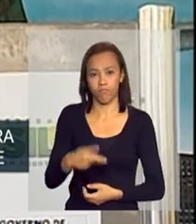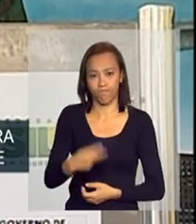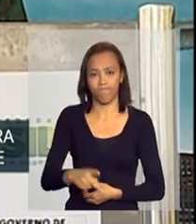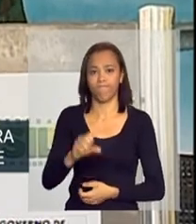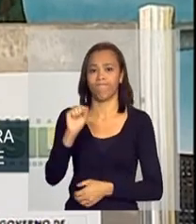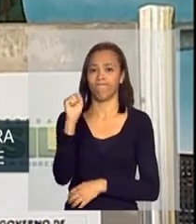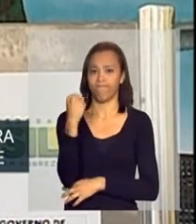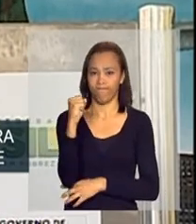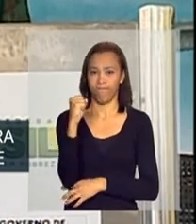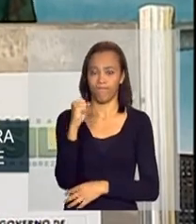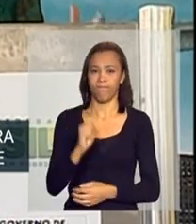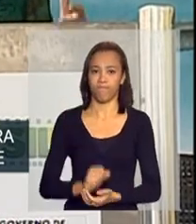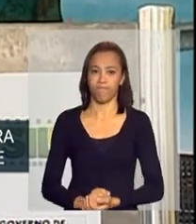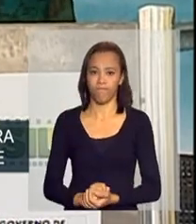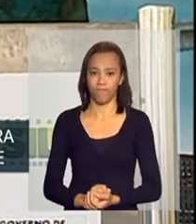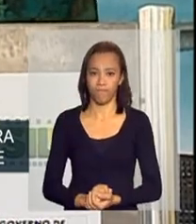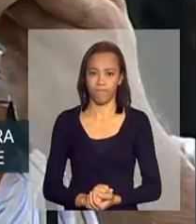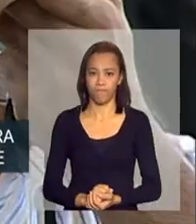Dedinha.